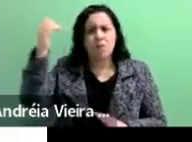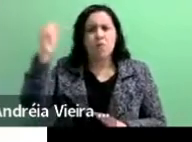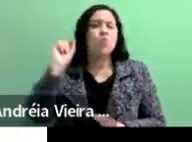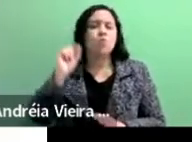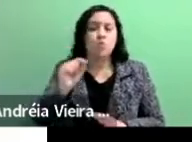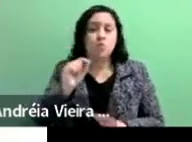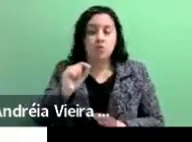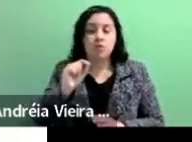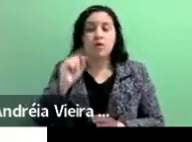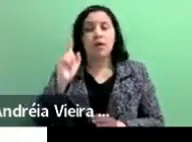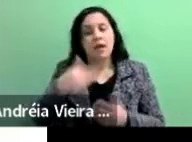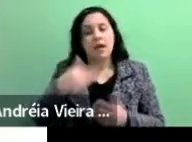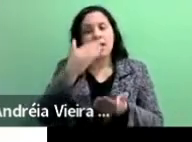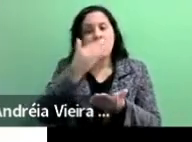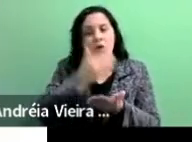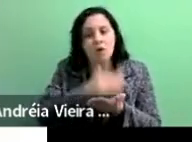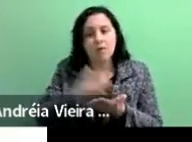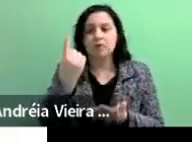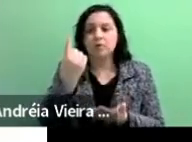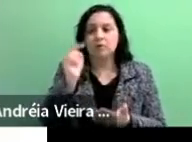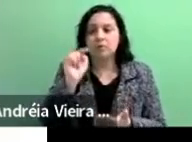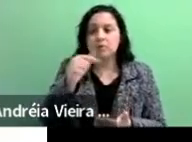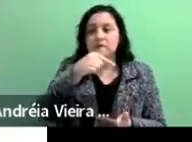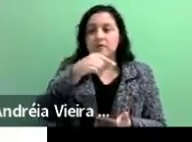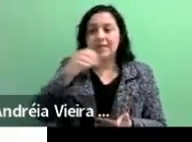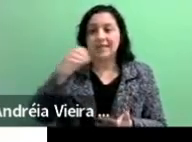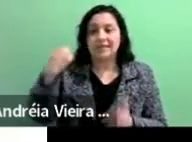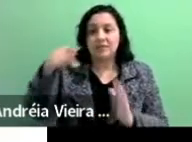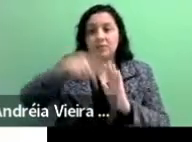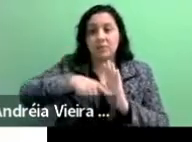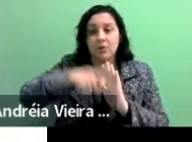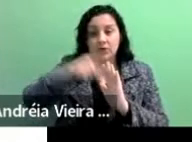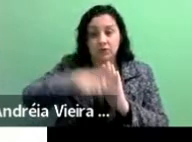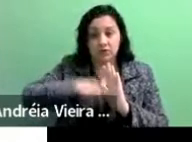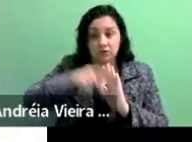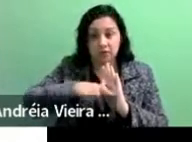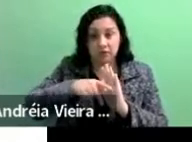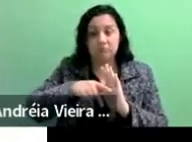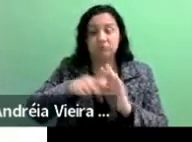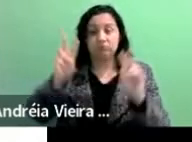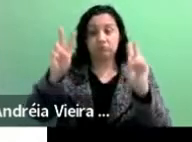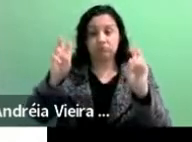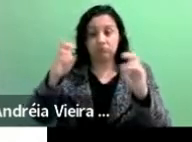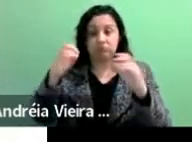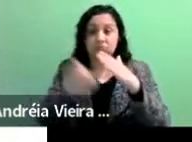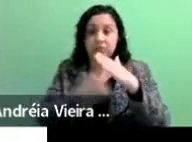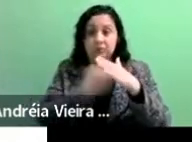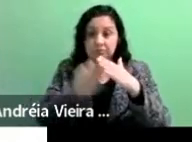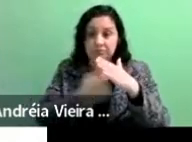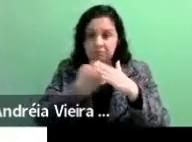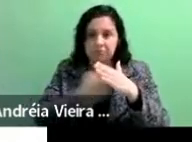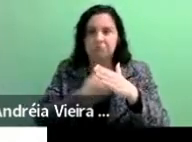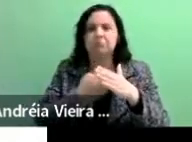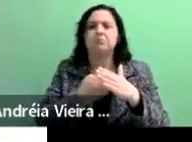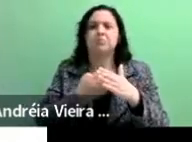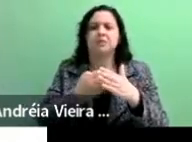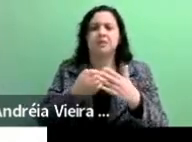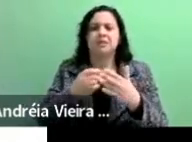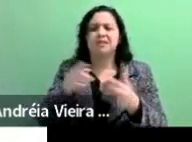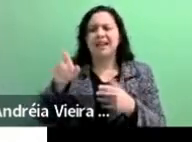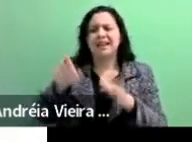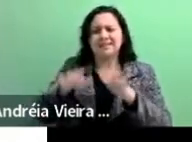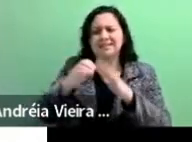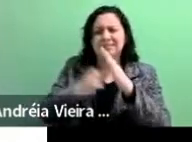mais de 1.700 projetos que vieram de empresas que apresentam sua demanda, que tem um gargalo, uma